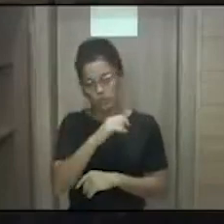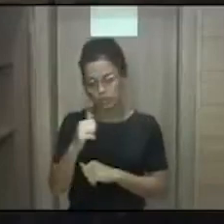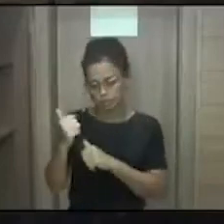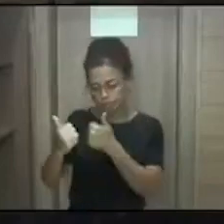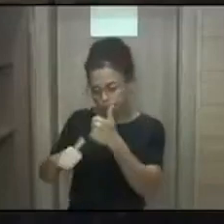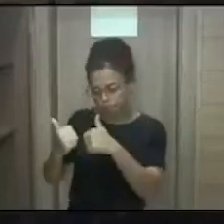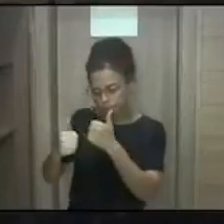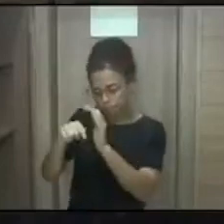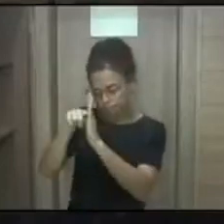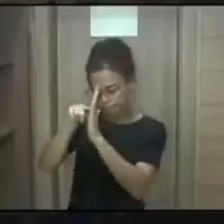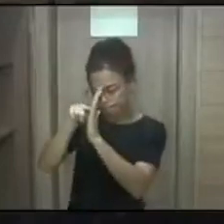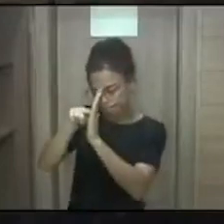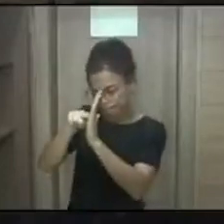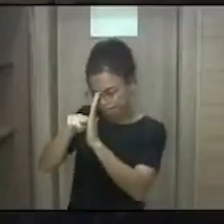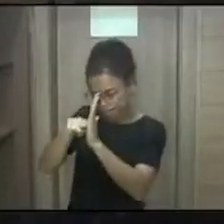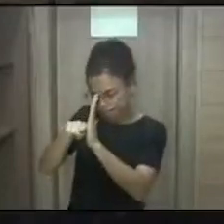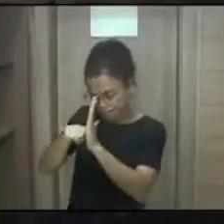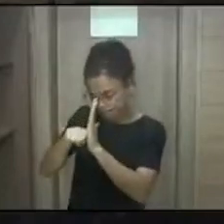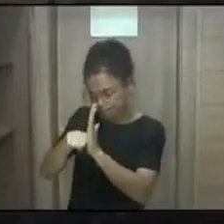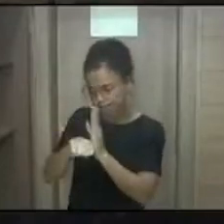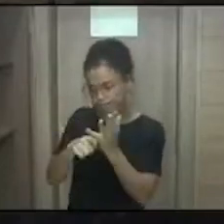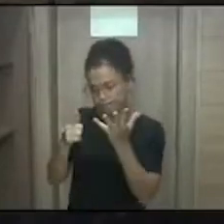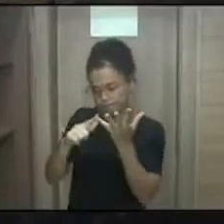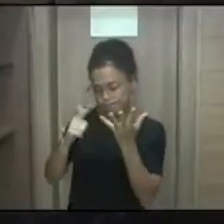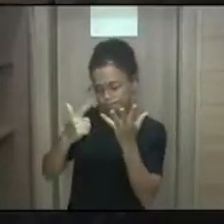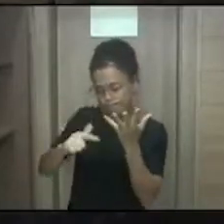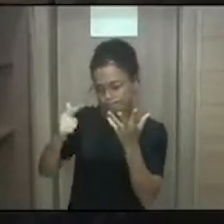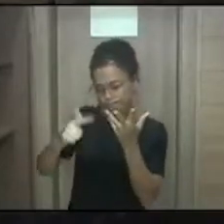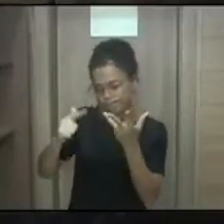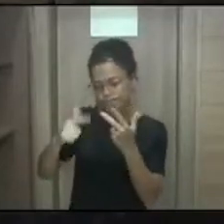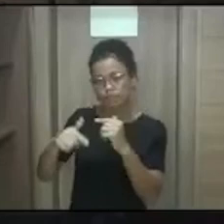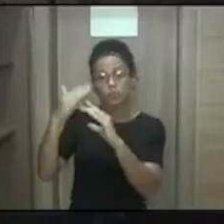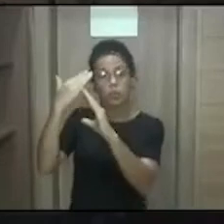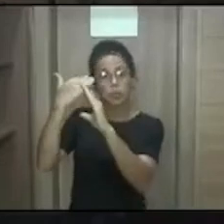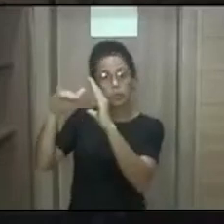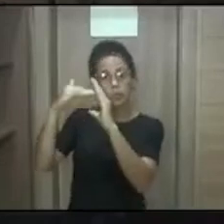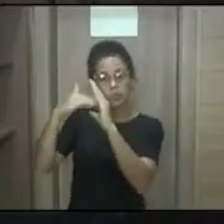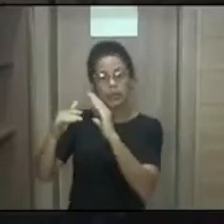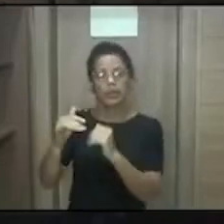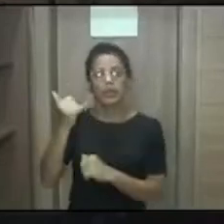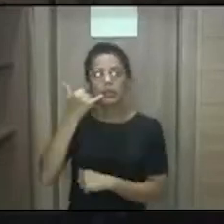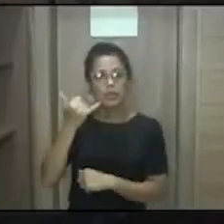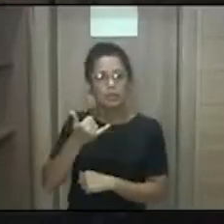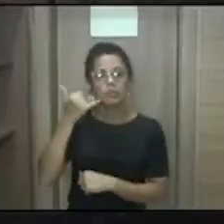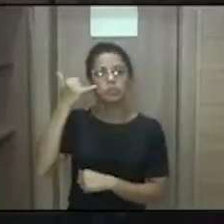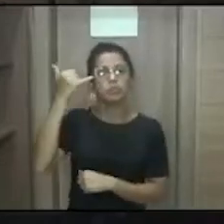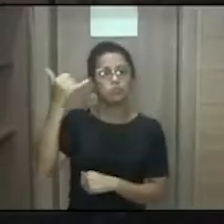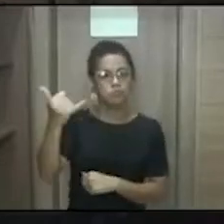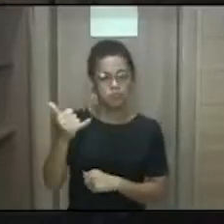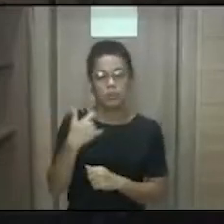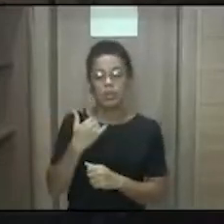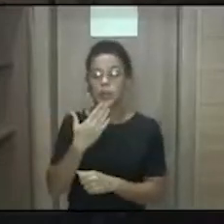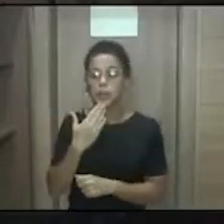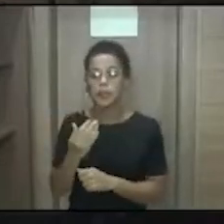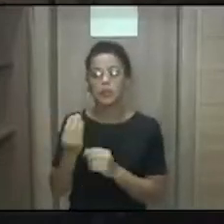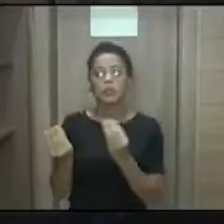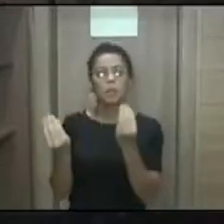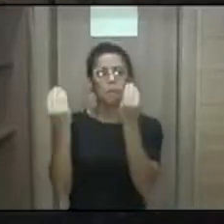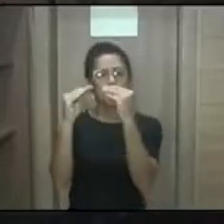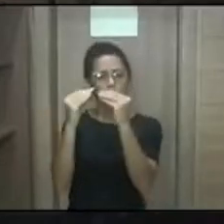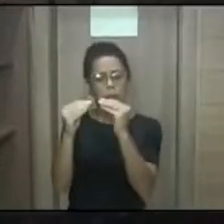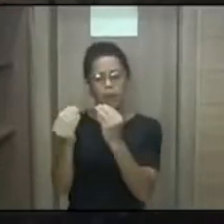muito rigorosa, algumas tentativas repetidas, mandamos e-mail, ligamos, pedindo para completar algumas coisas para a gente